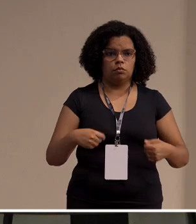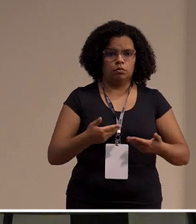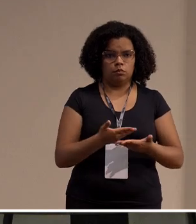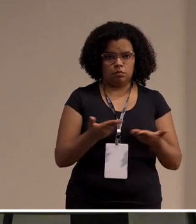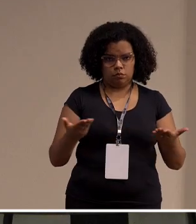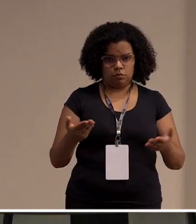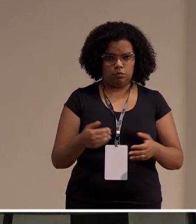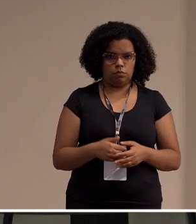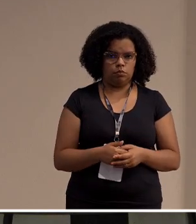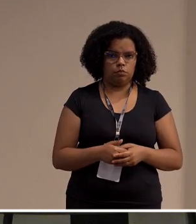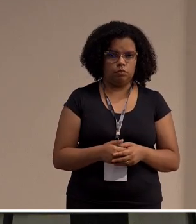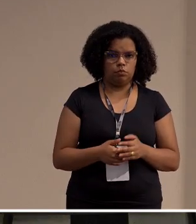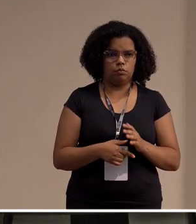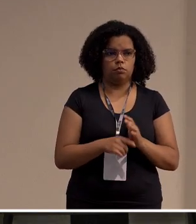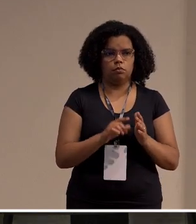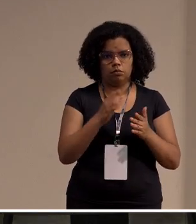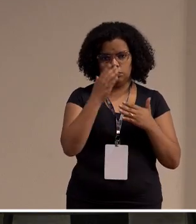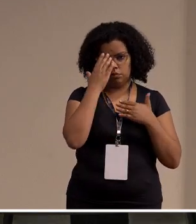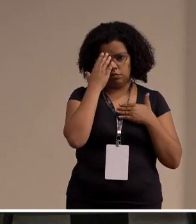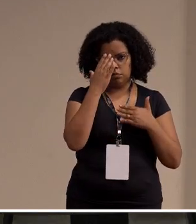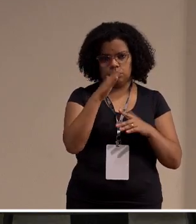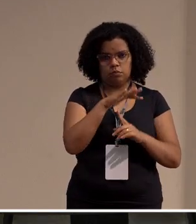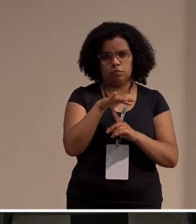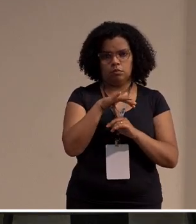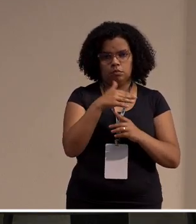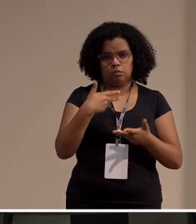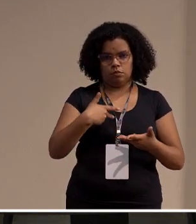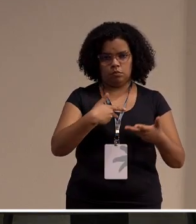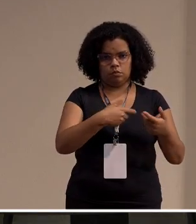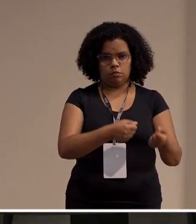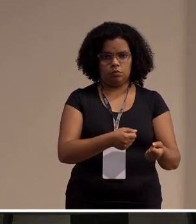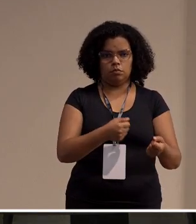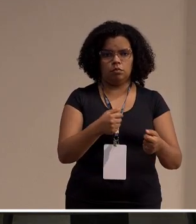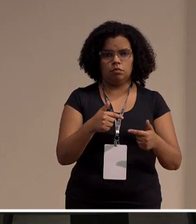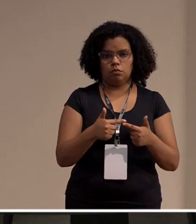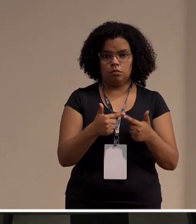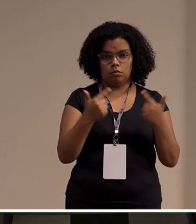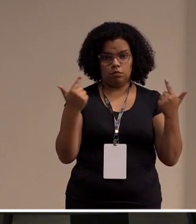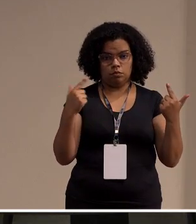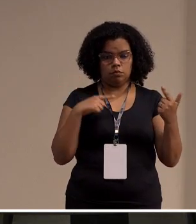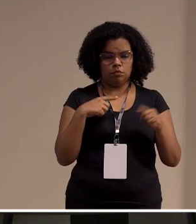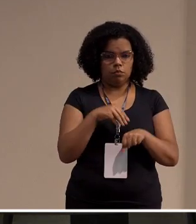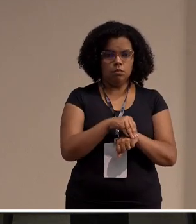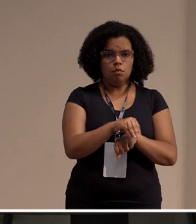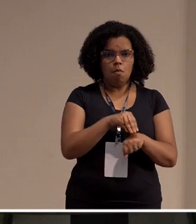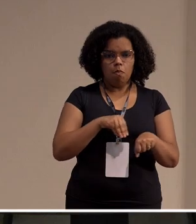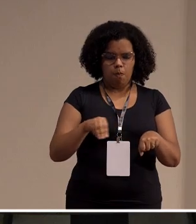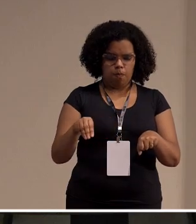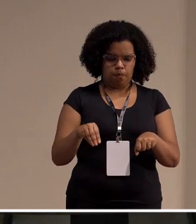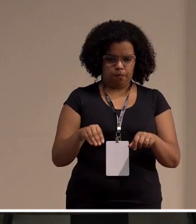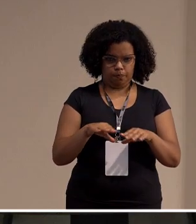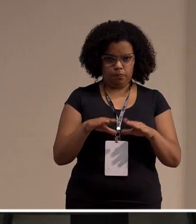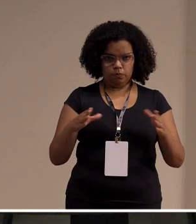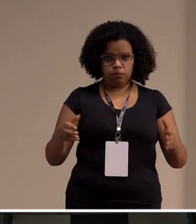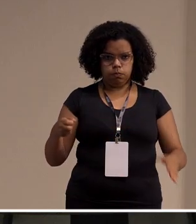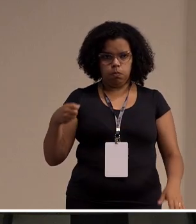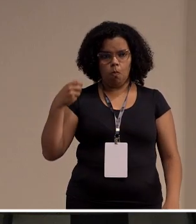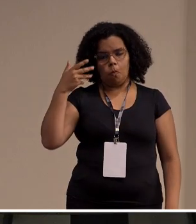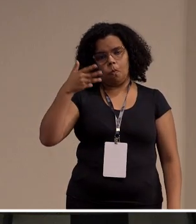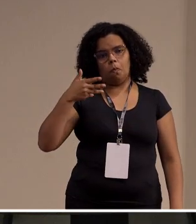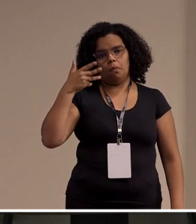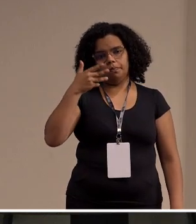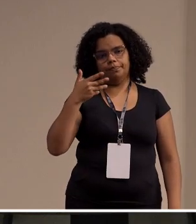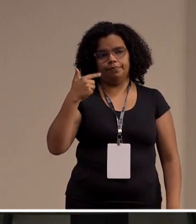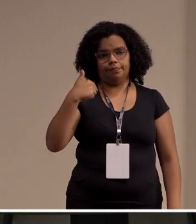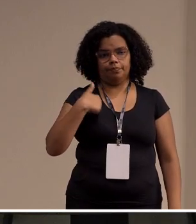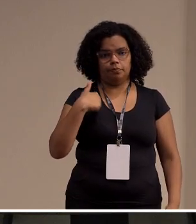passar. Antes, eu queria agradecer à feira pelo convite e dizer a sorte que eu tive de mediar essa mesa, porque eu estava lendo o livro